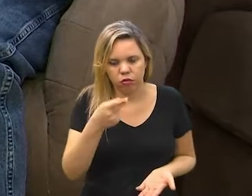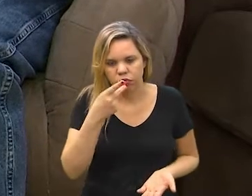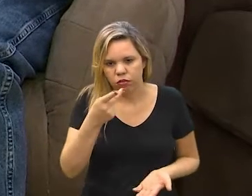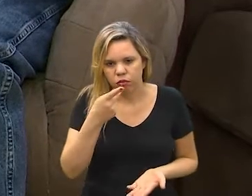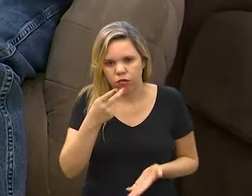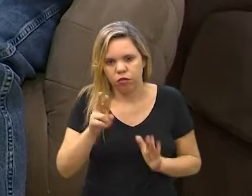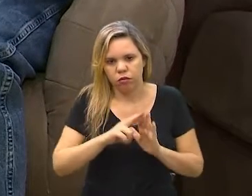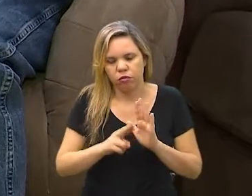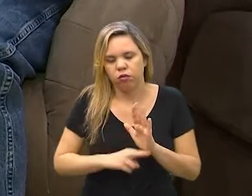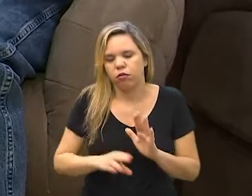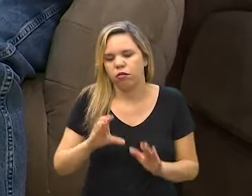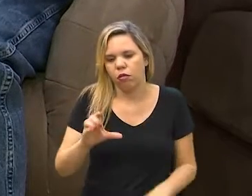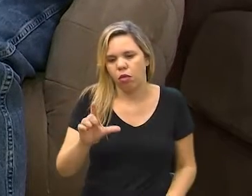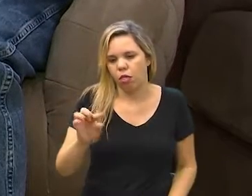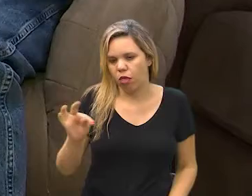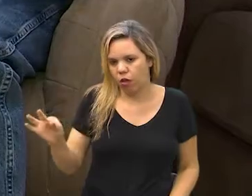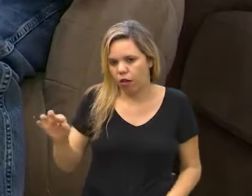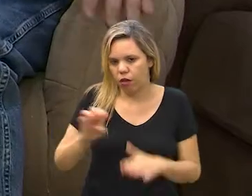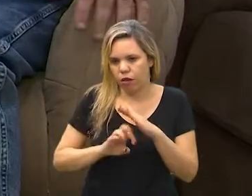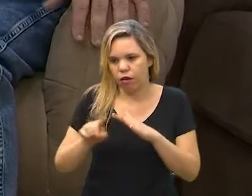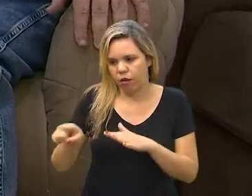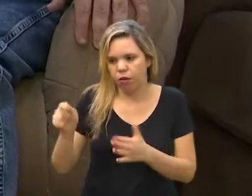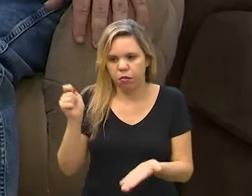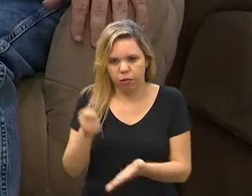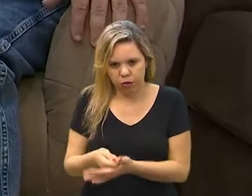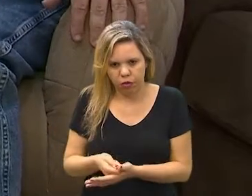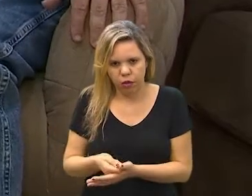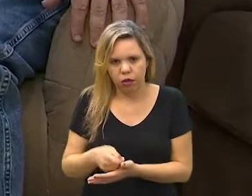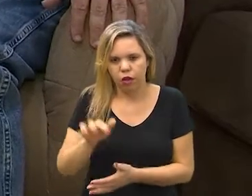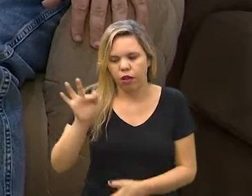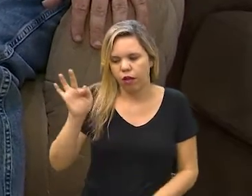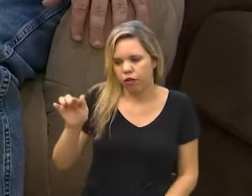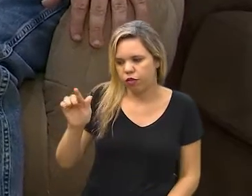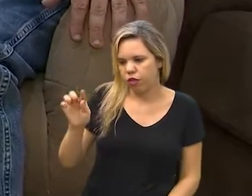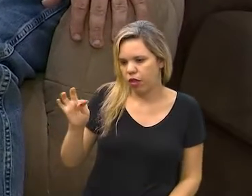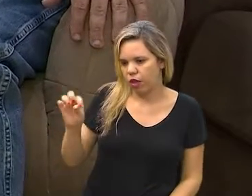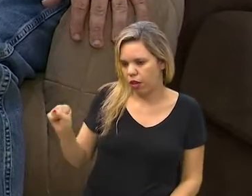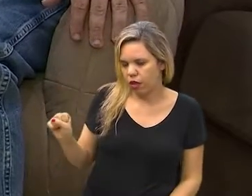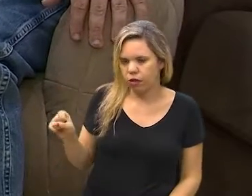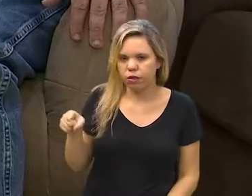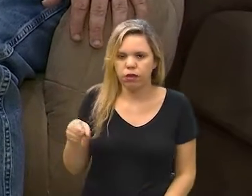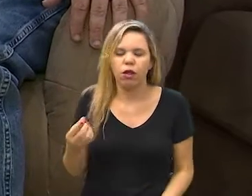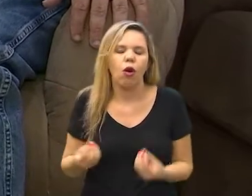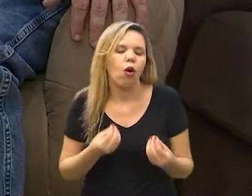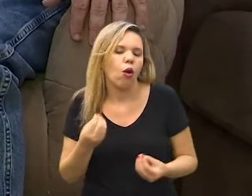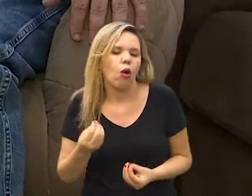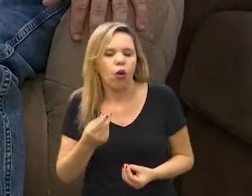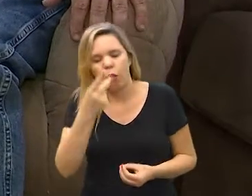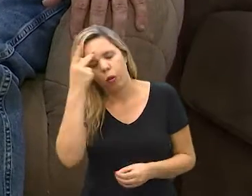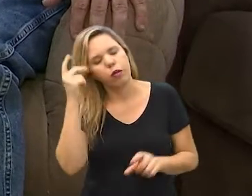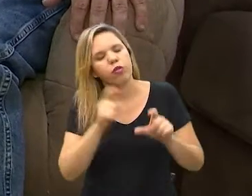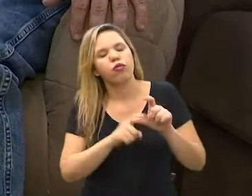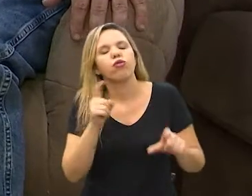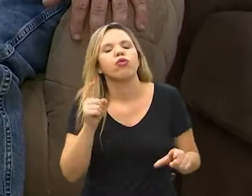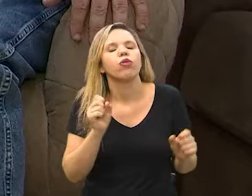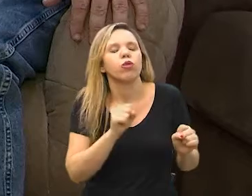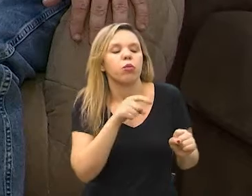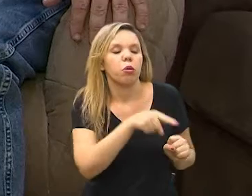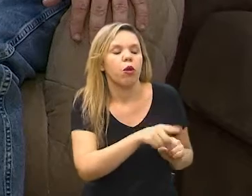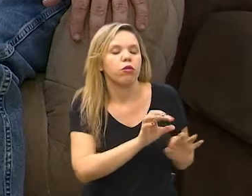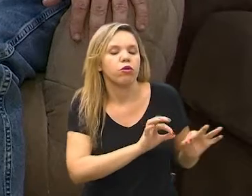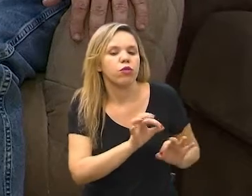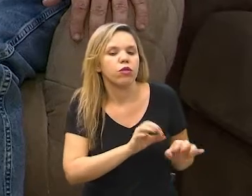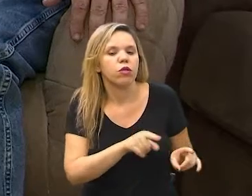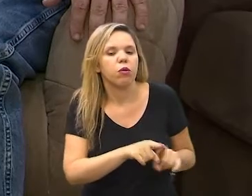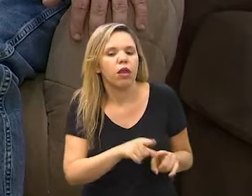regime CLT, por exemplo, a empresa paga o seu FGTS Como que a pessoa autônoma pode se